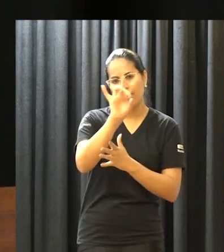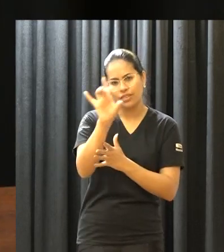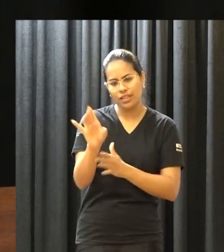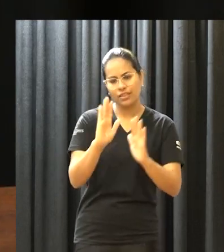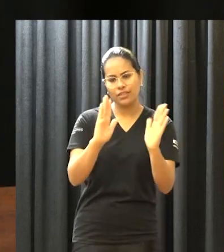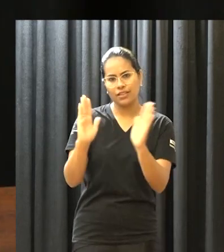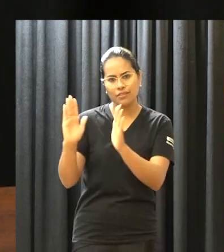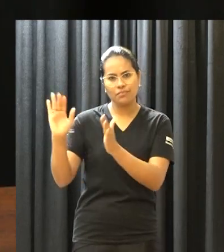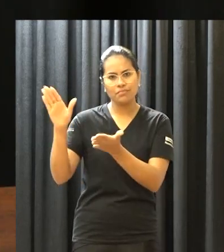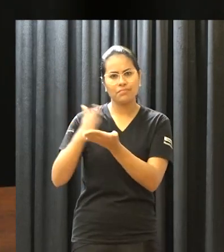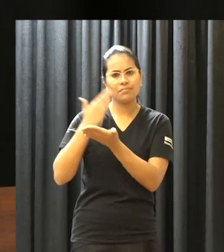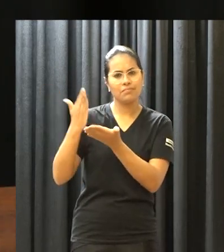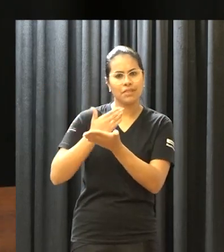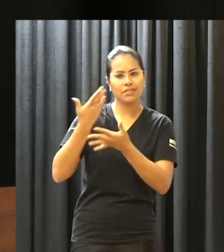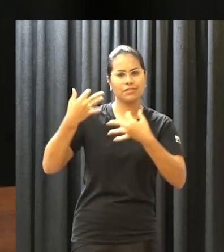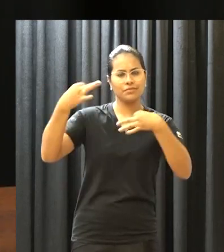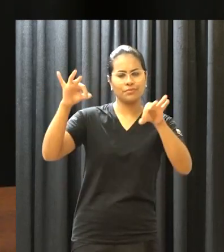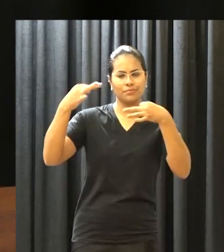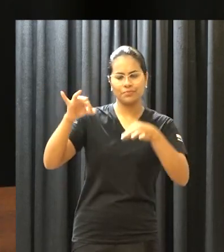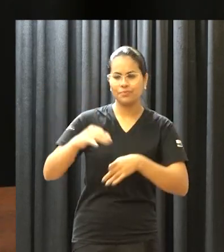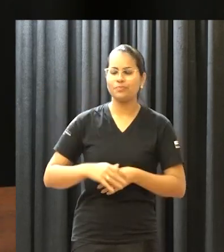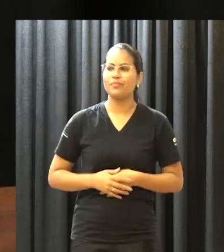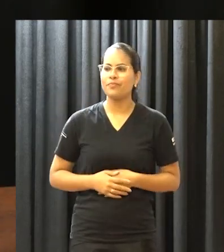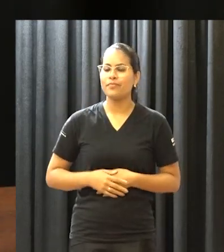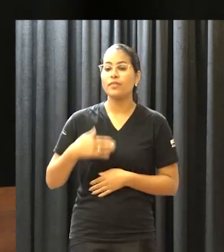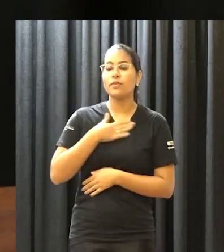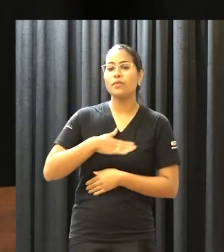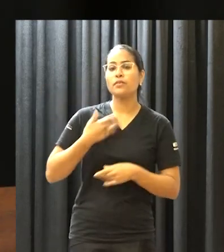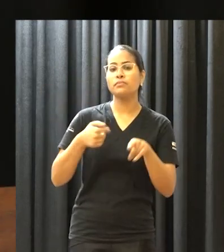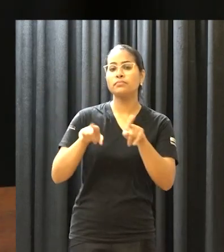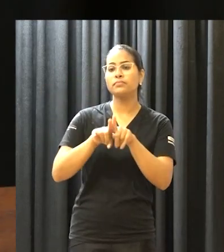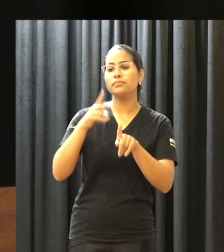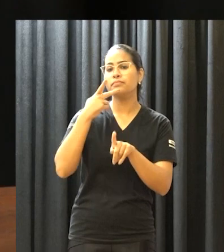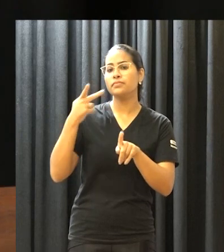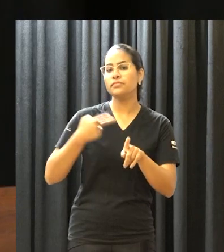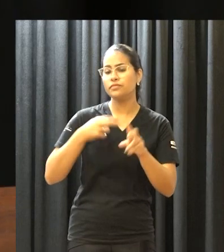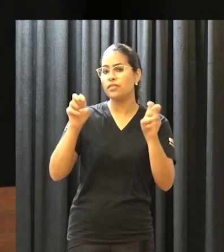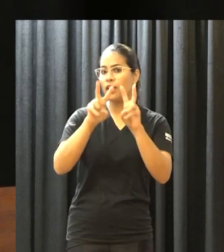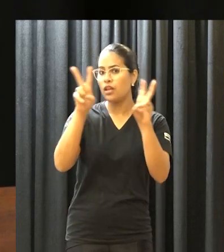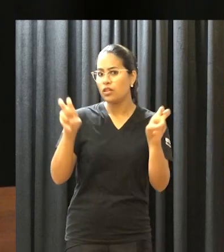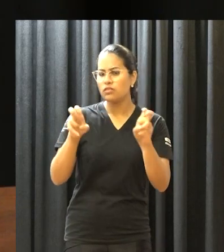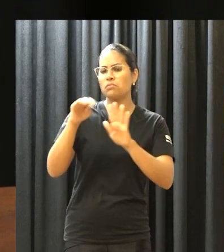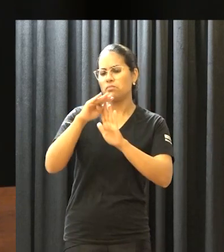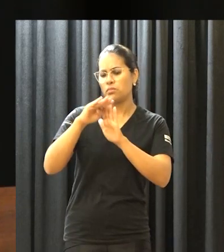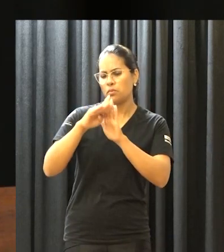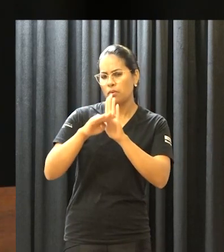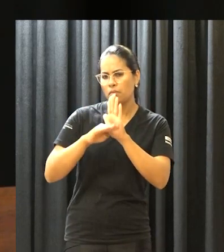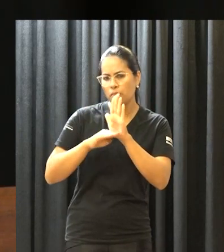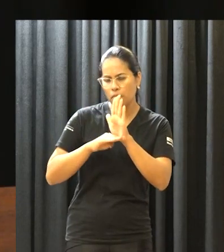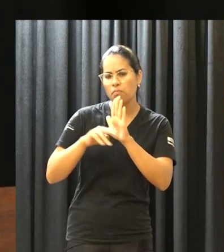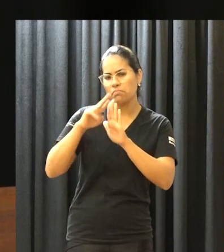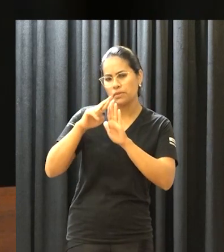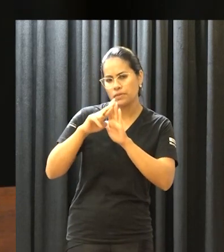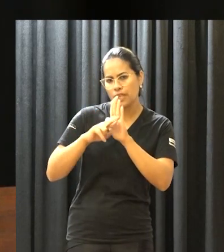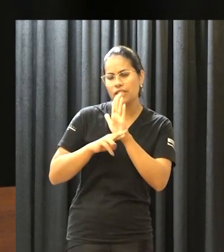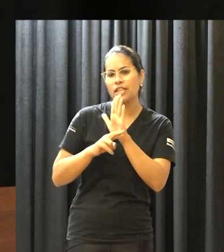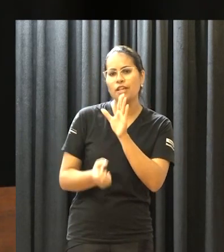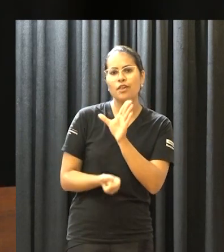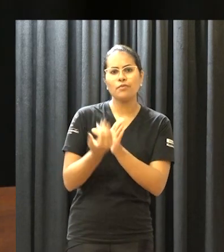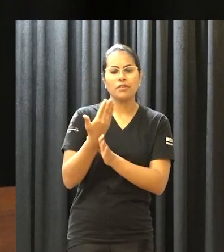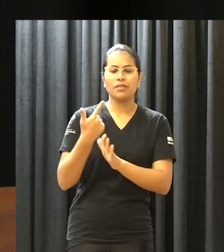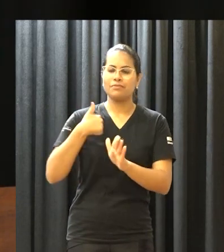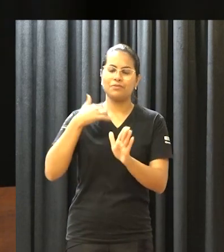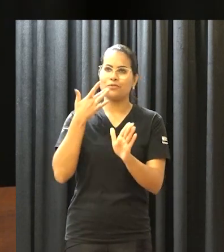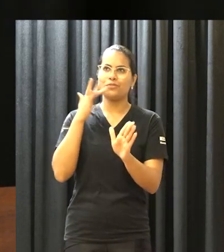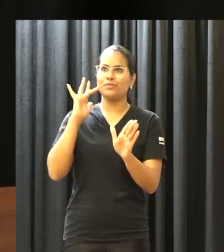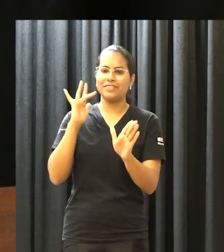páginas. Queria dizer que essas descrições foram feitas, eu nem sei dizer para